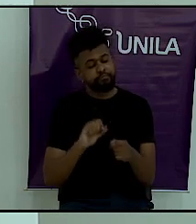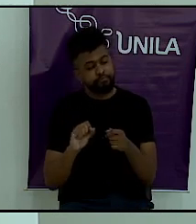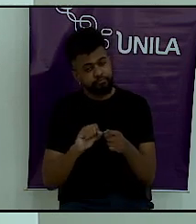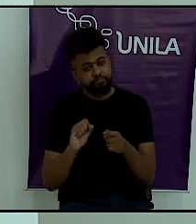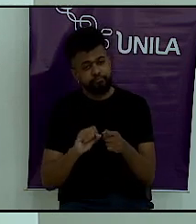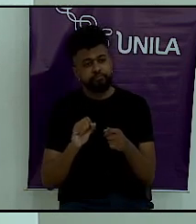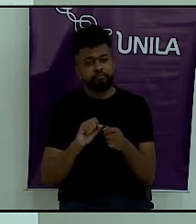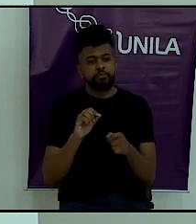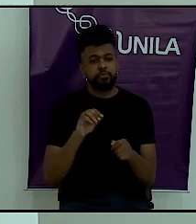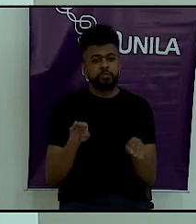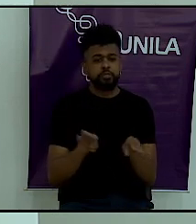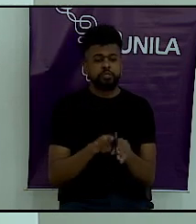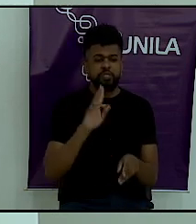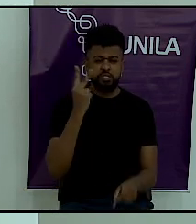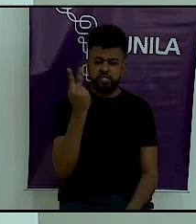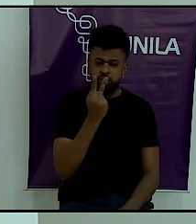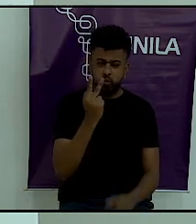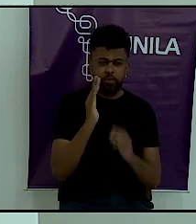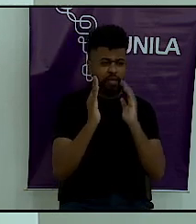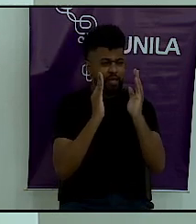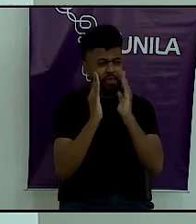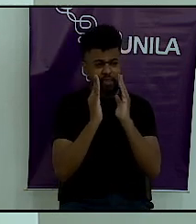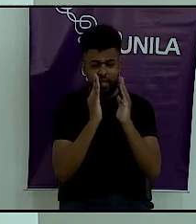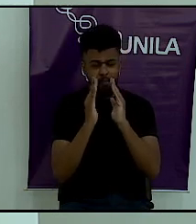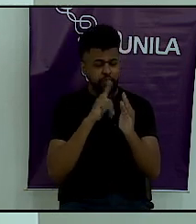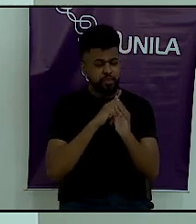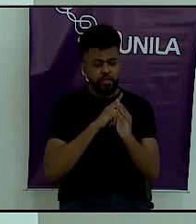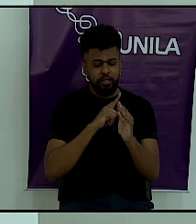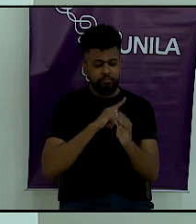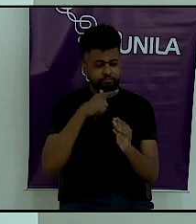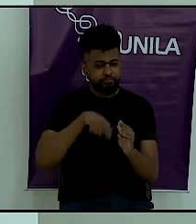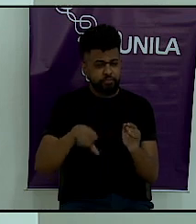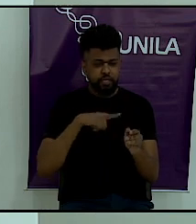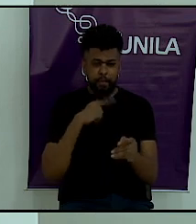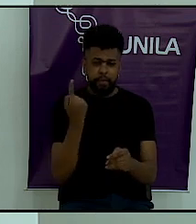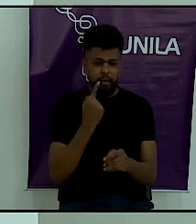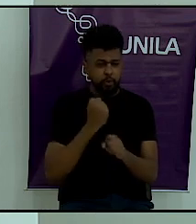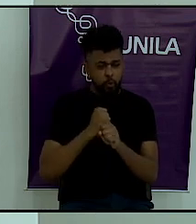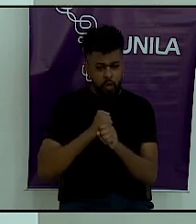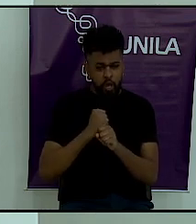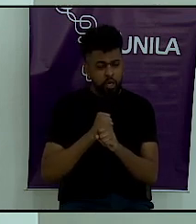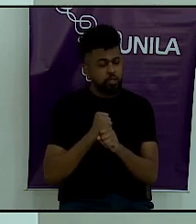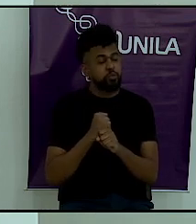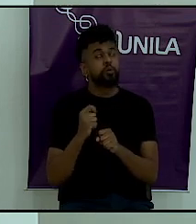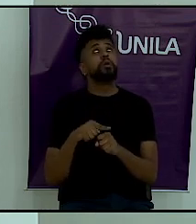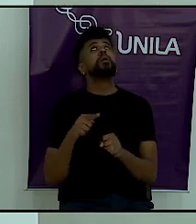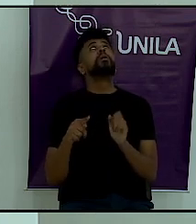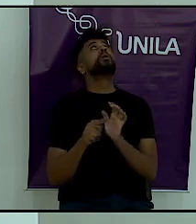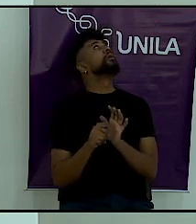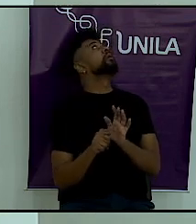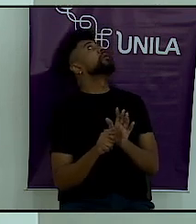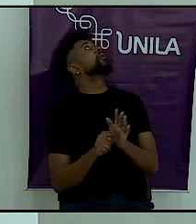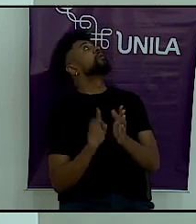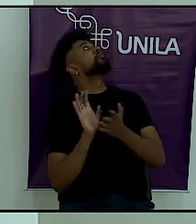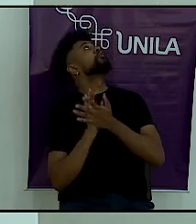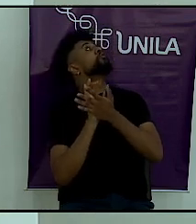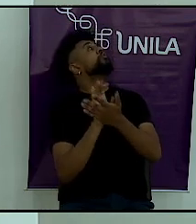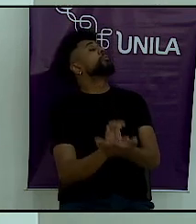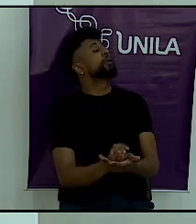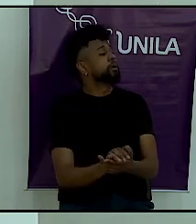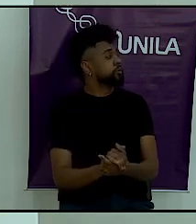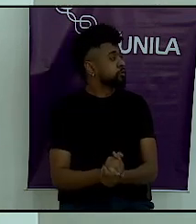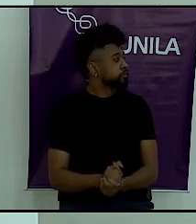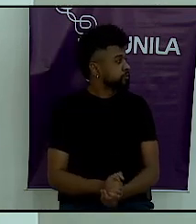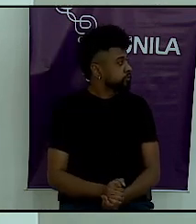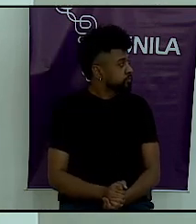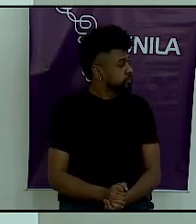com a Rebrates. Uma segunda etapa que eu ainda vislumbro provavelmente acontecendo nesse primeiro ano, que seria concorrer a editais de fomento, como eu já mencionei